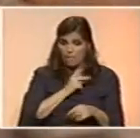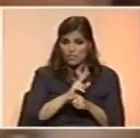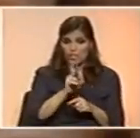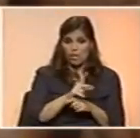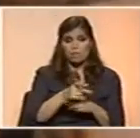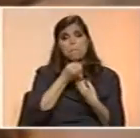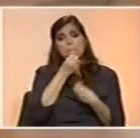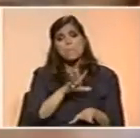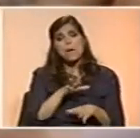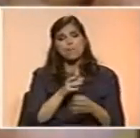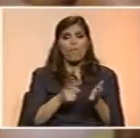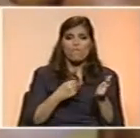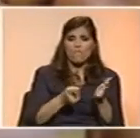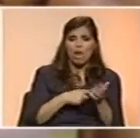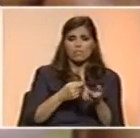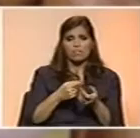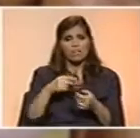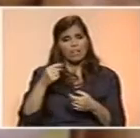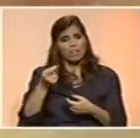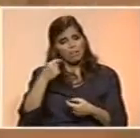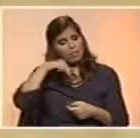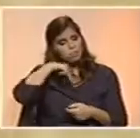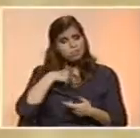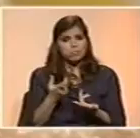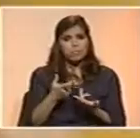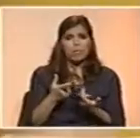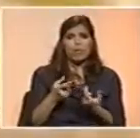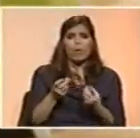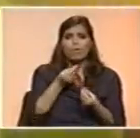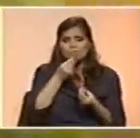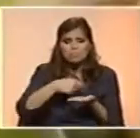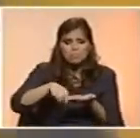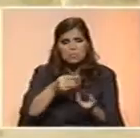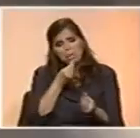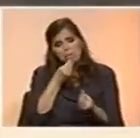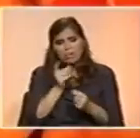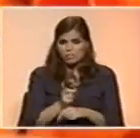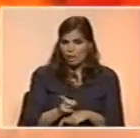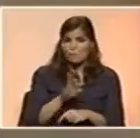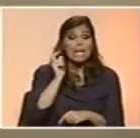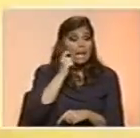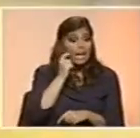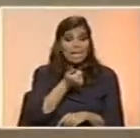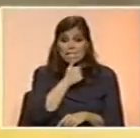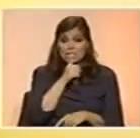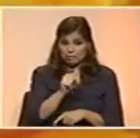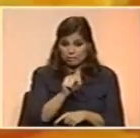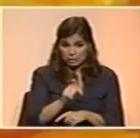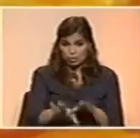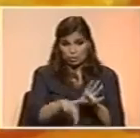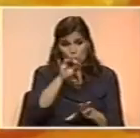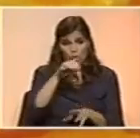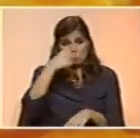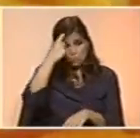de nutrientes, carência alimentar ou mesmo insatisfação no prato. Quem opta por este regime, por opção pessoal ou por força da